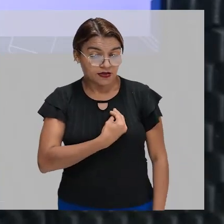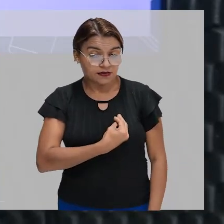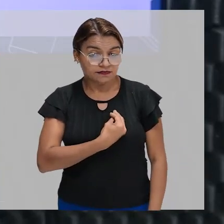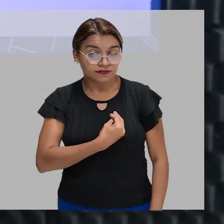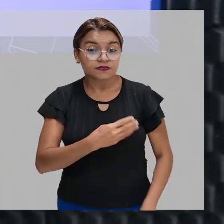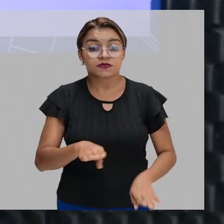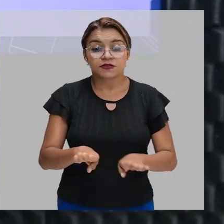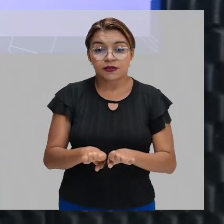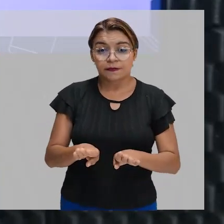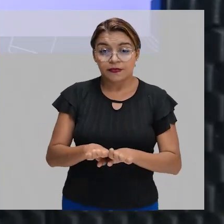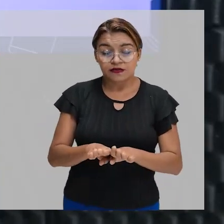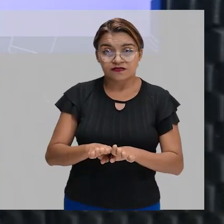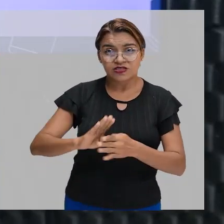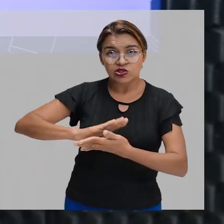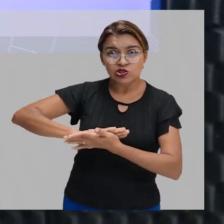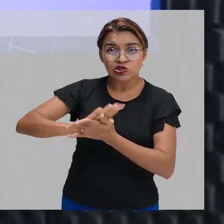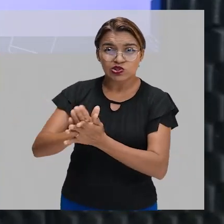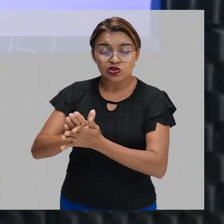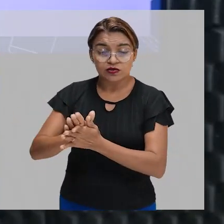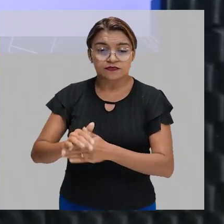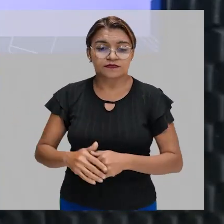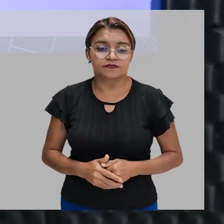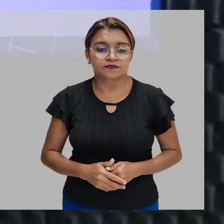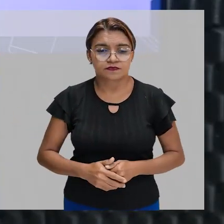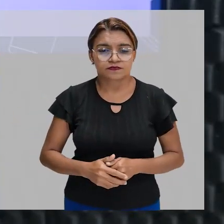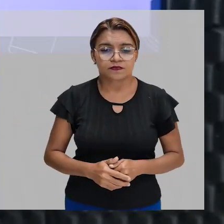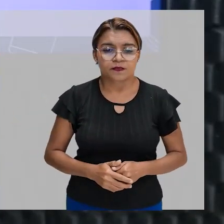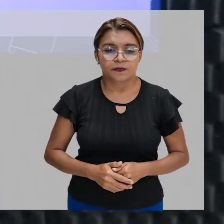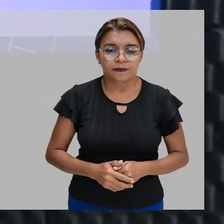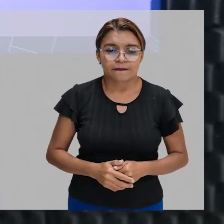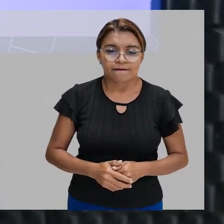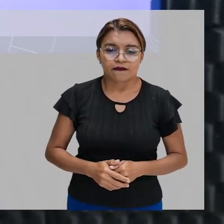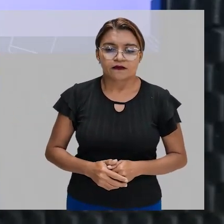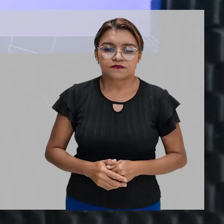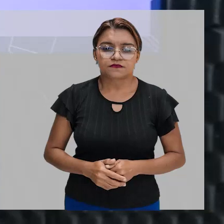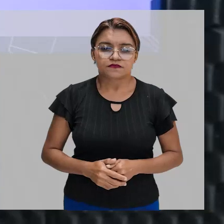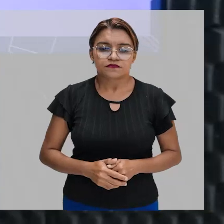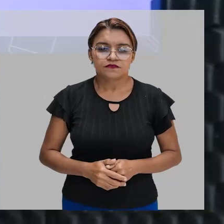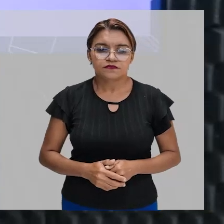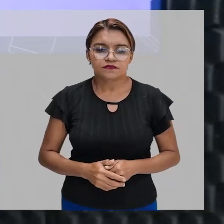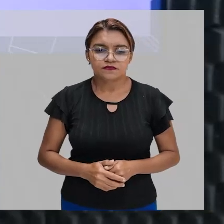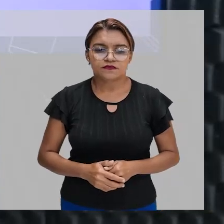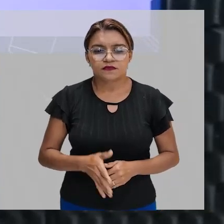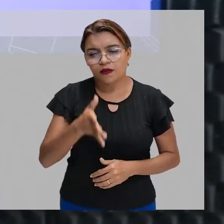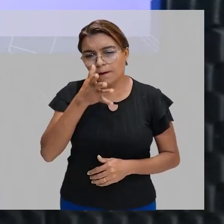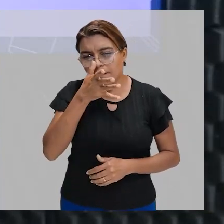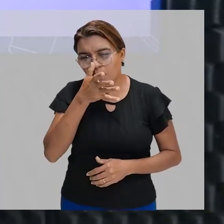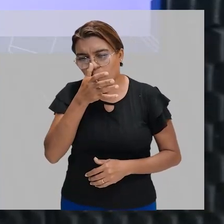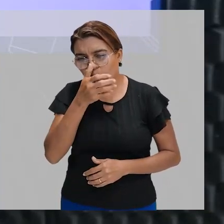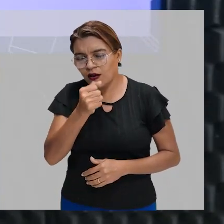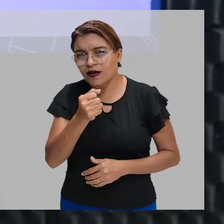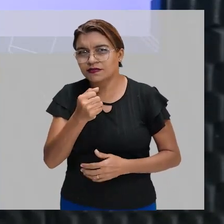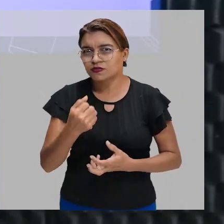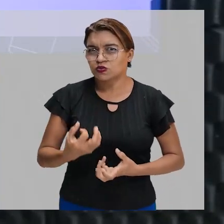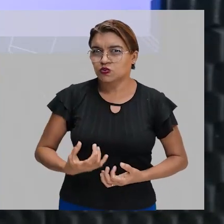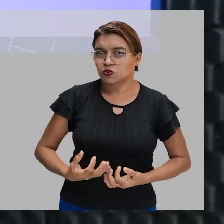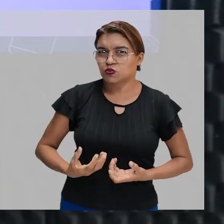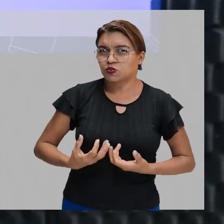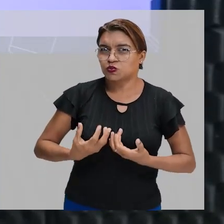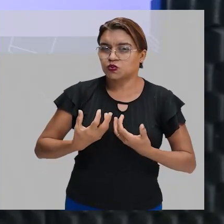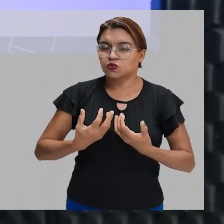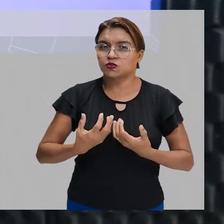e também destrói quase se veio a atear né quando